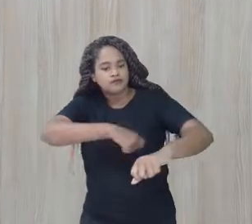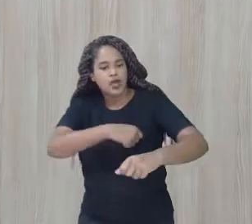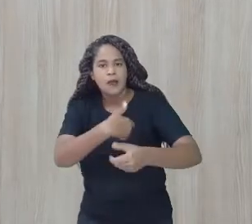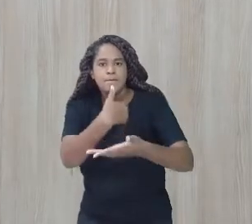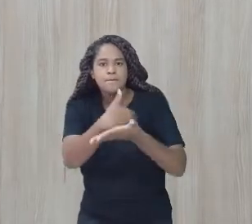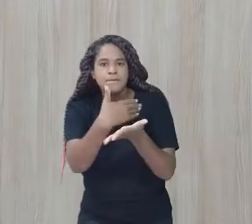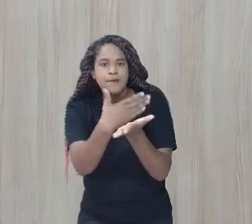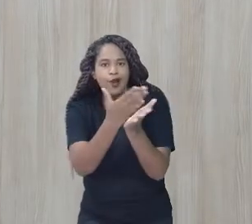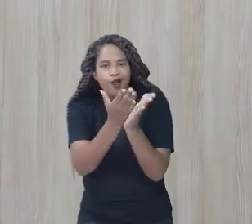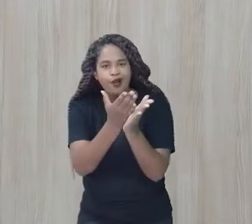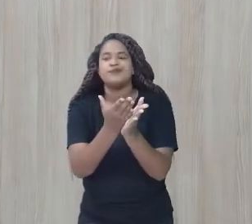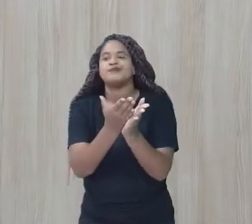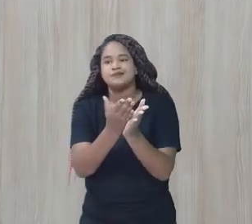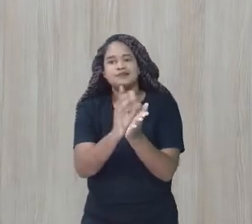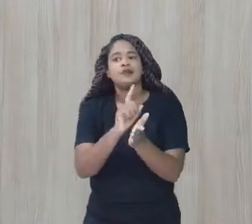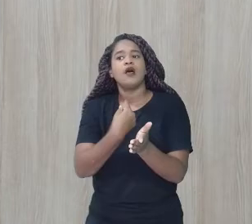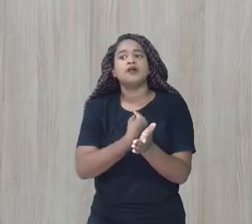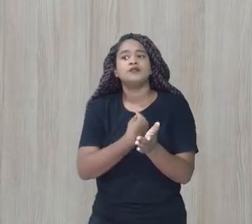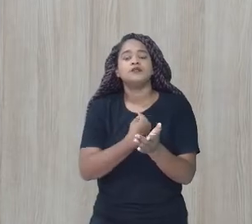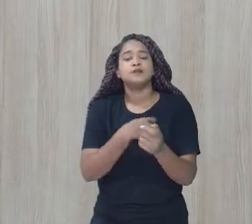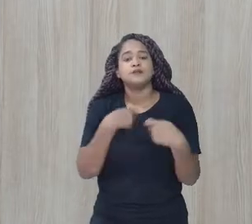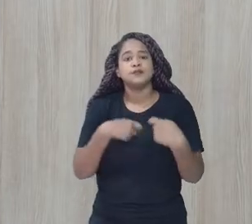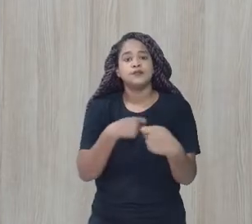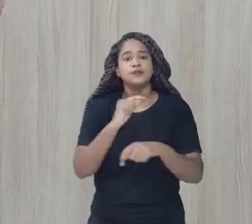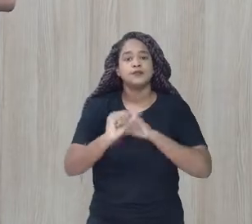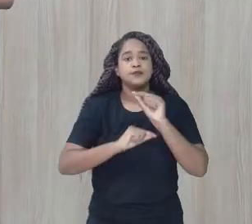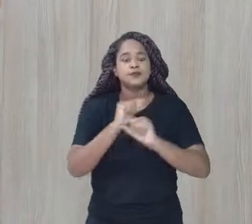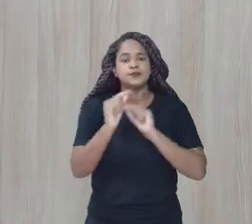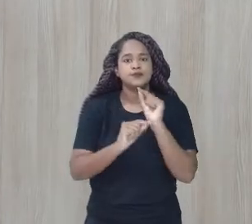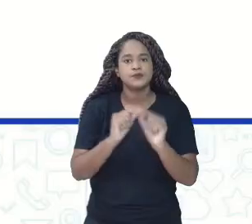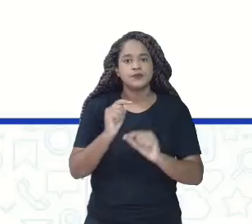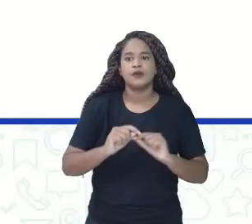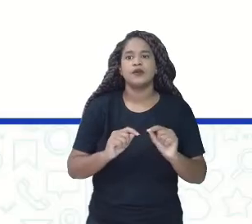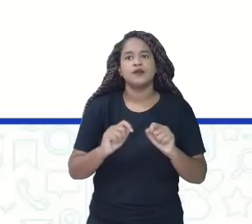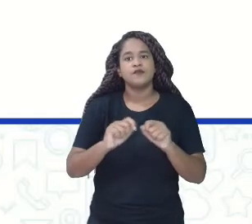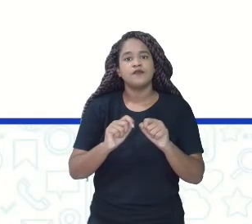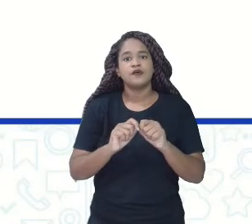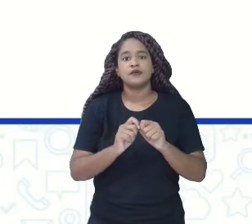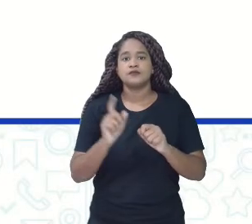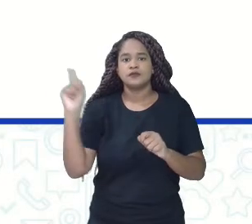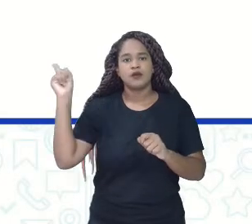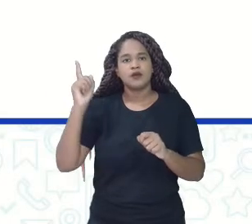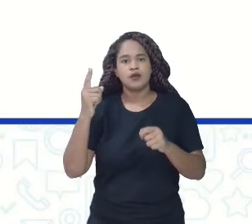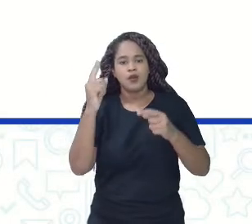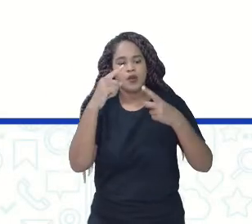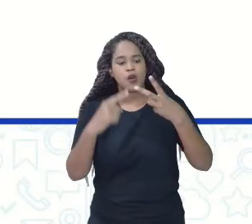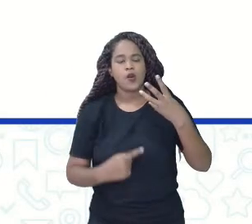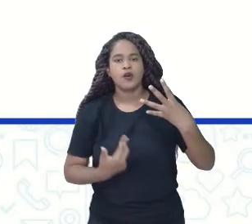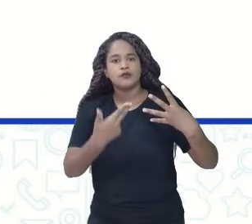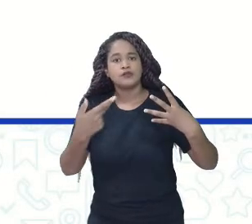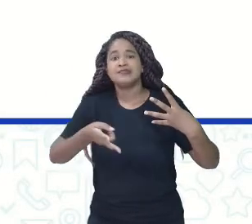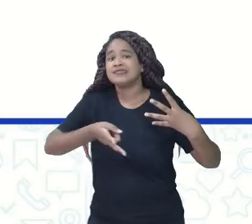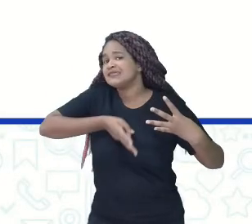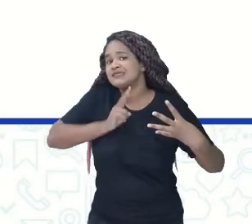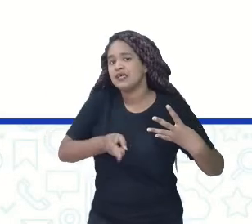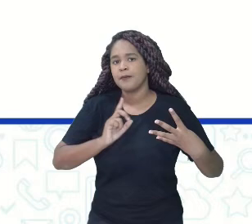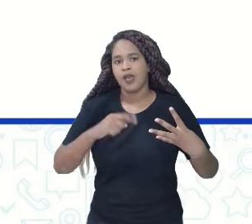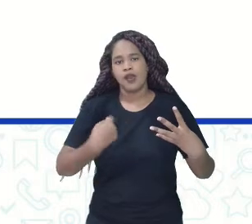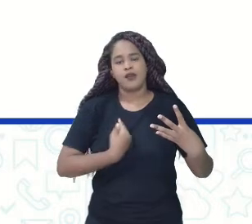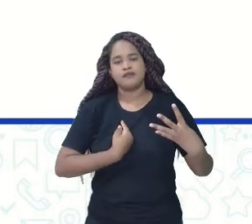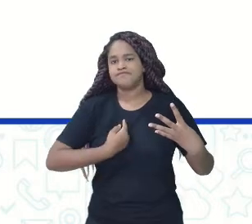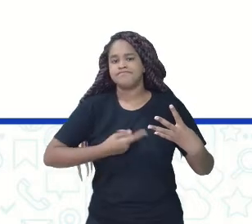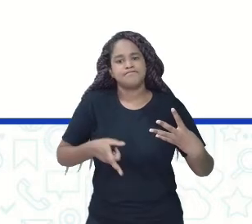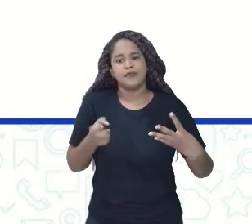gente realiza esses 4 pilares aí, essas 4 etapas, sem nem perceber. Porque tudo que a gente faz